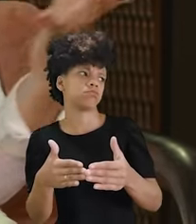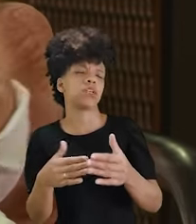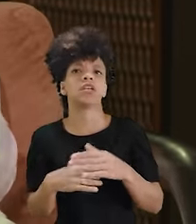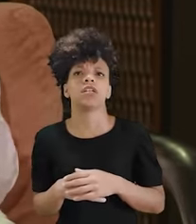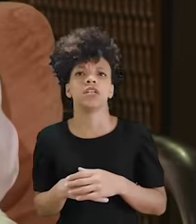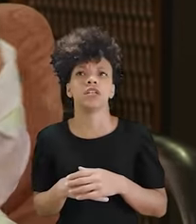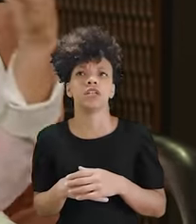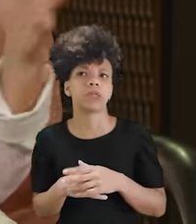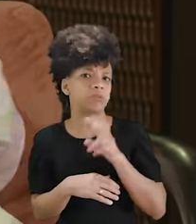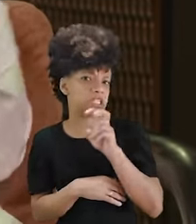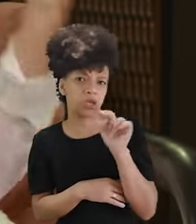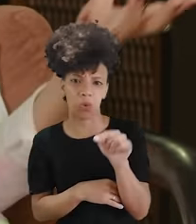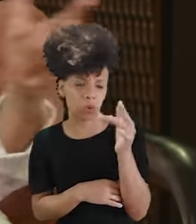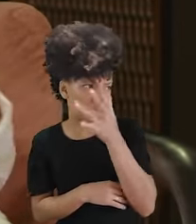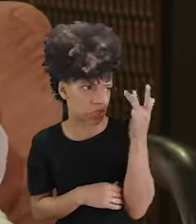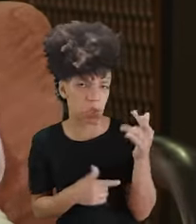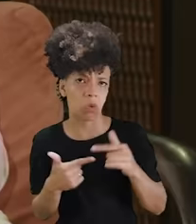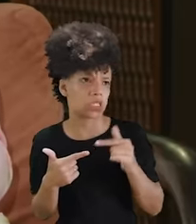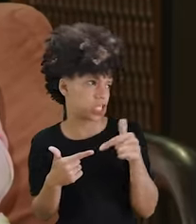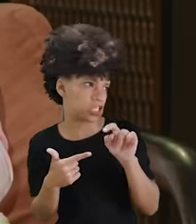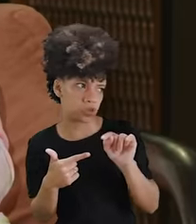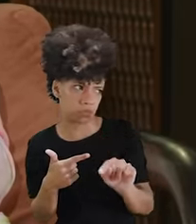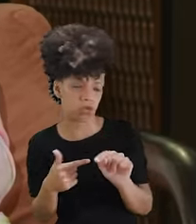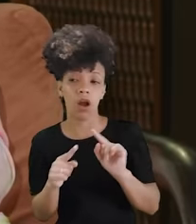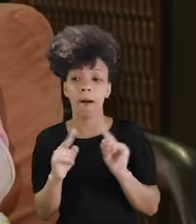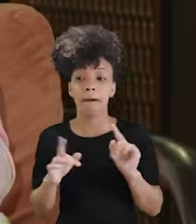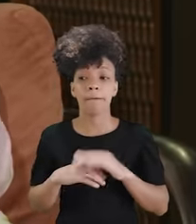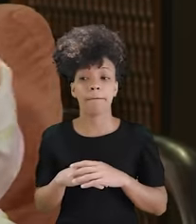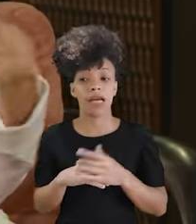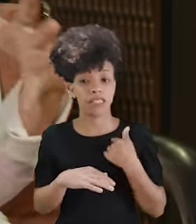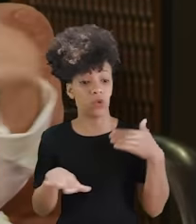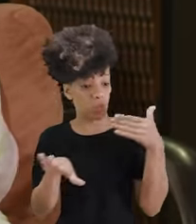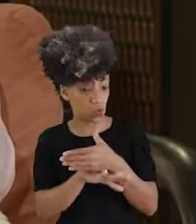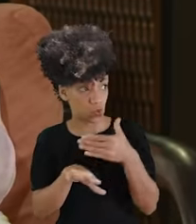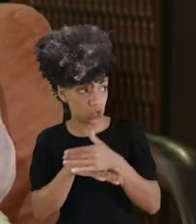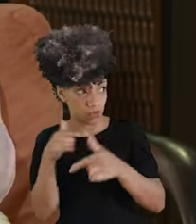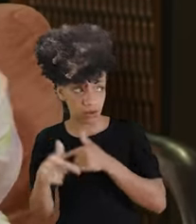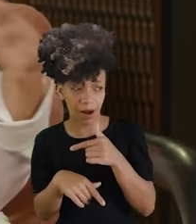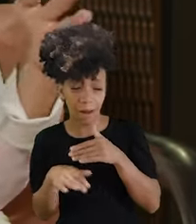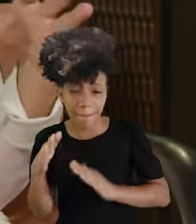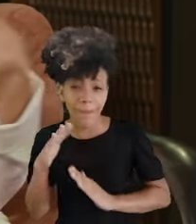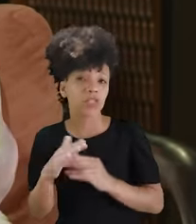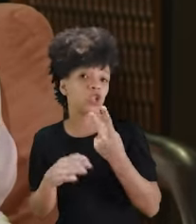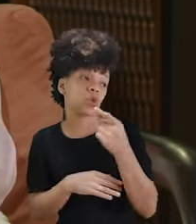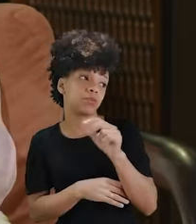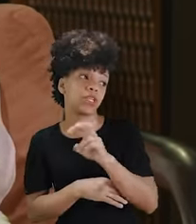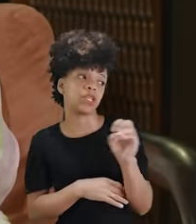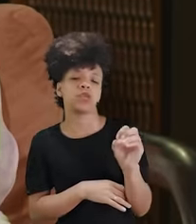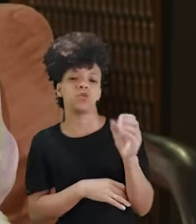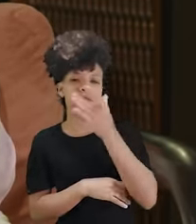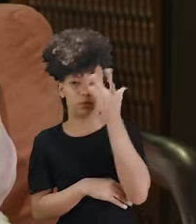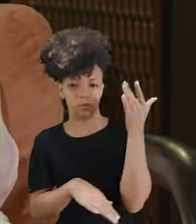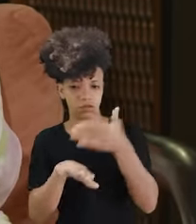de navios compra 5000/7 me with mas como tripulante mesmo trabalhei no máximo com